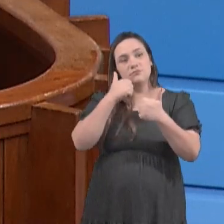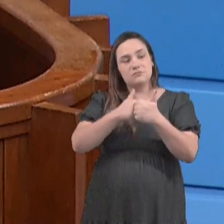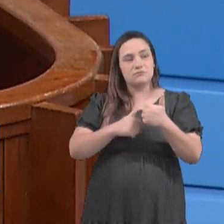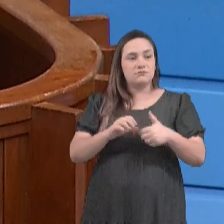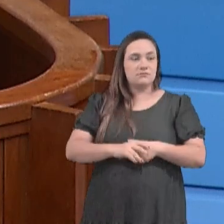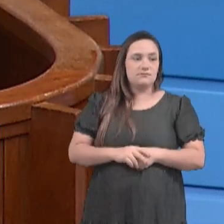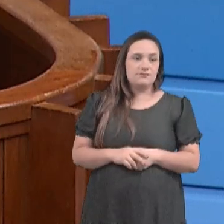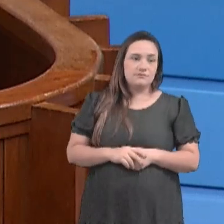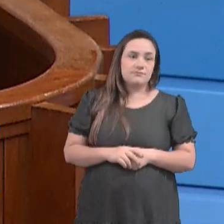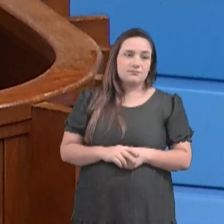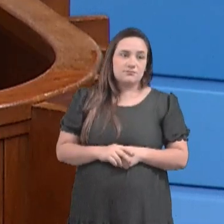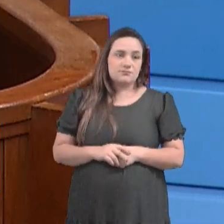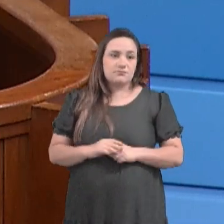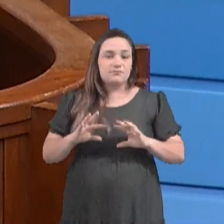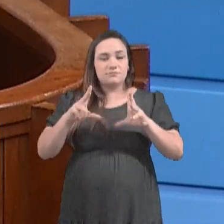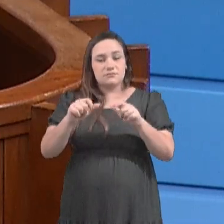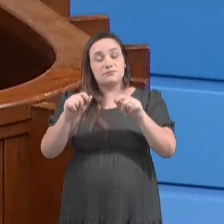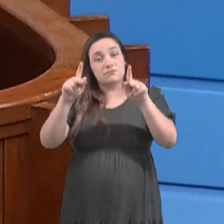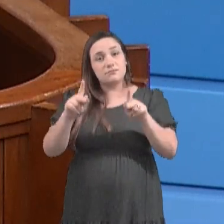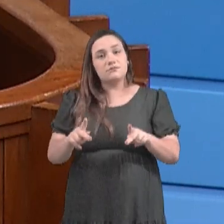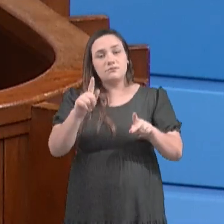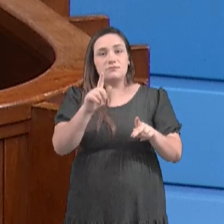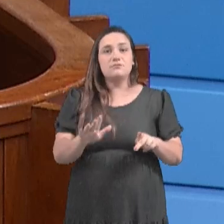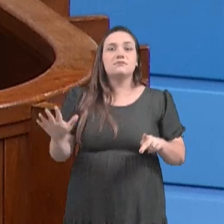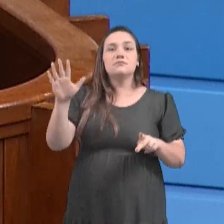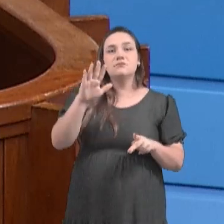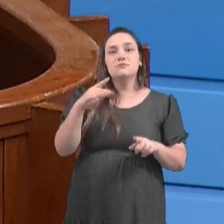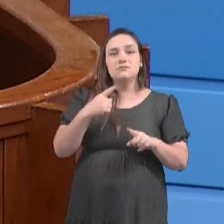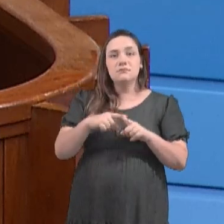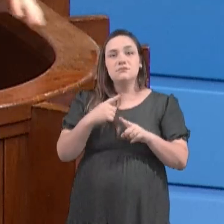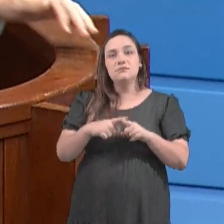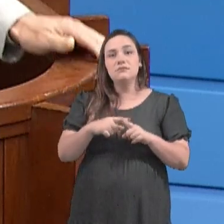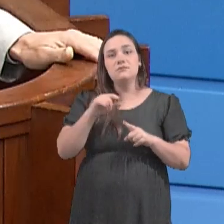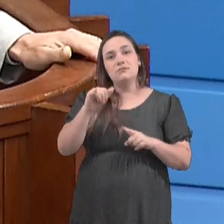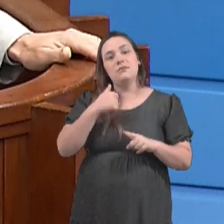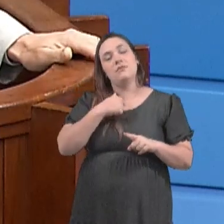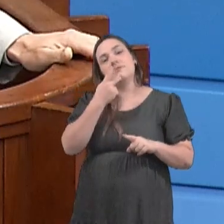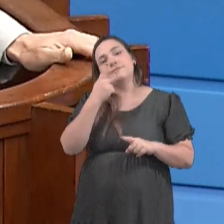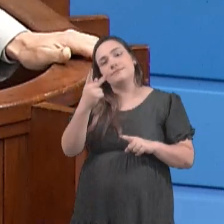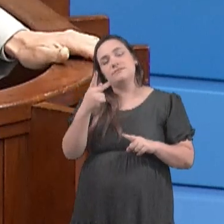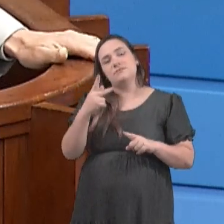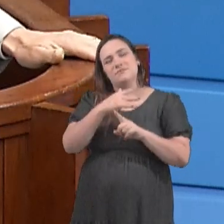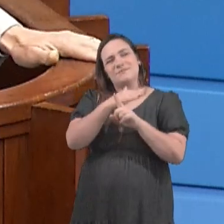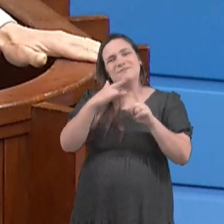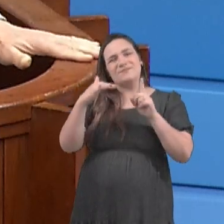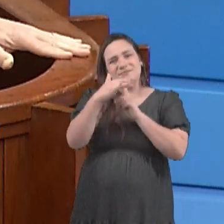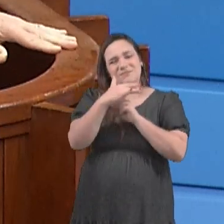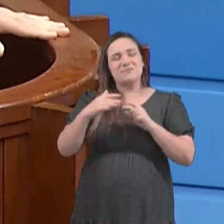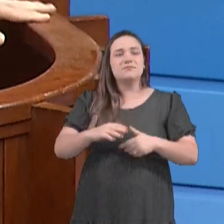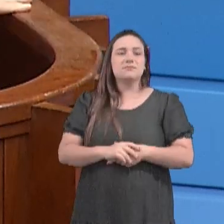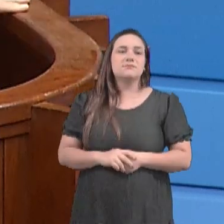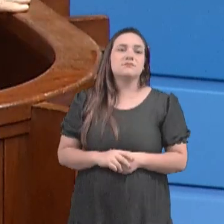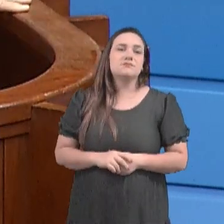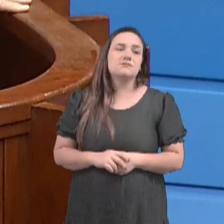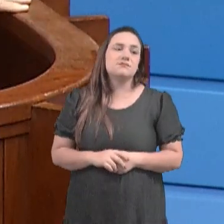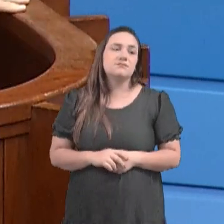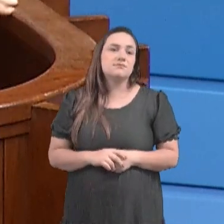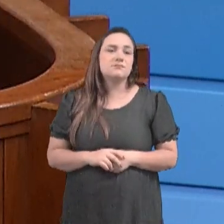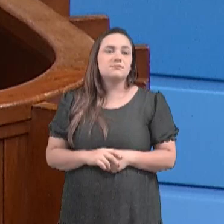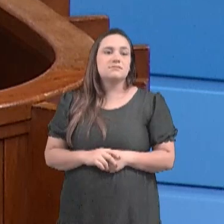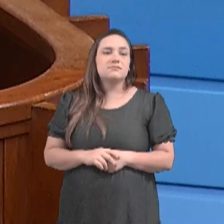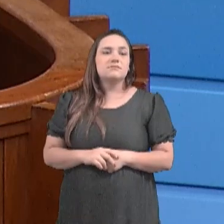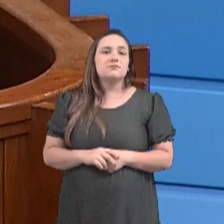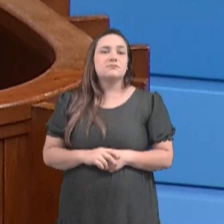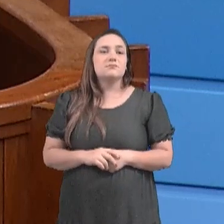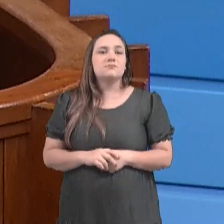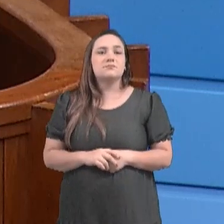à população de uma forma geral, porque a gente fala de meio ambiente, quer consertar, corrigir o